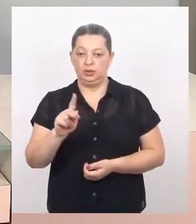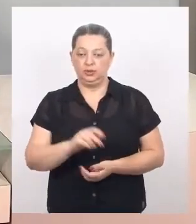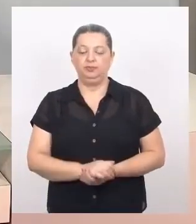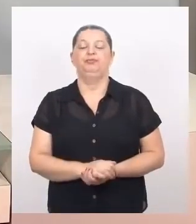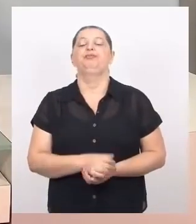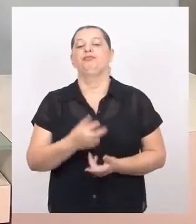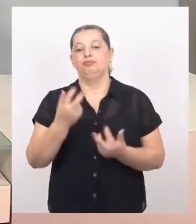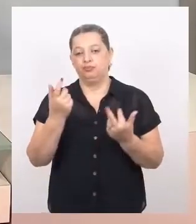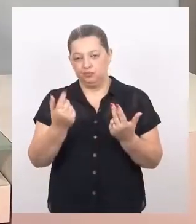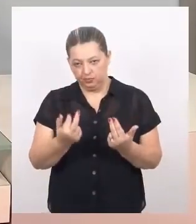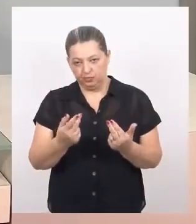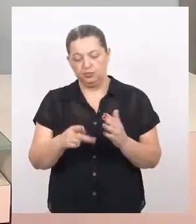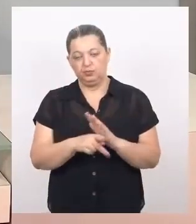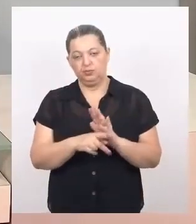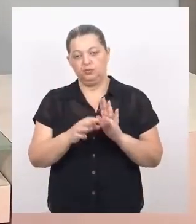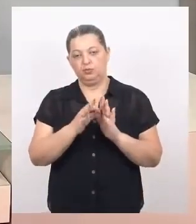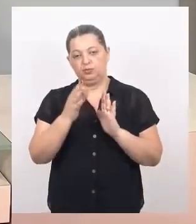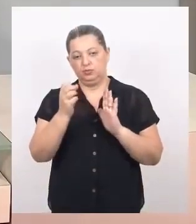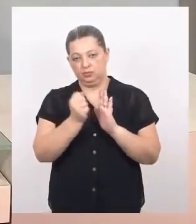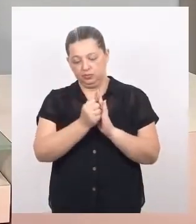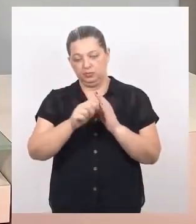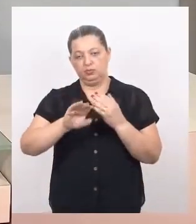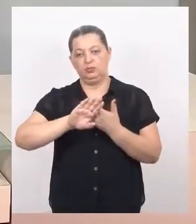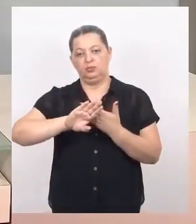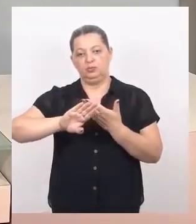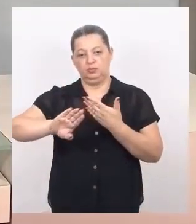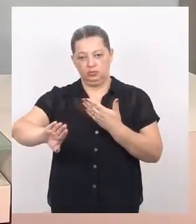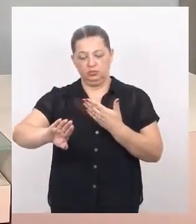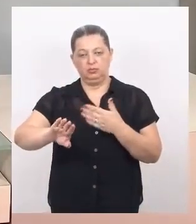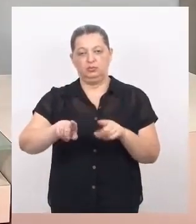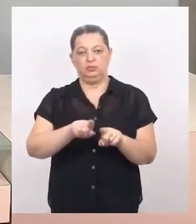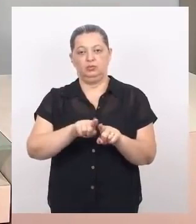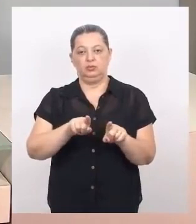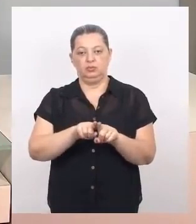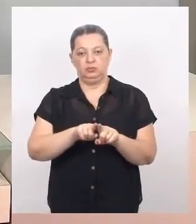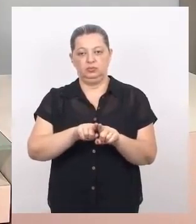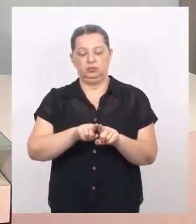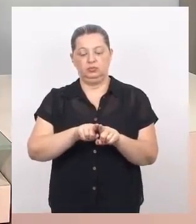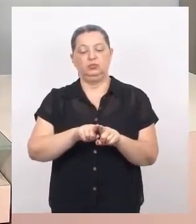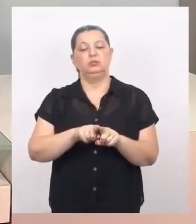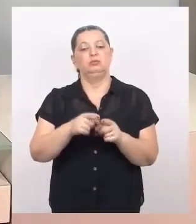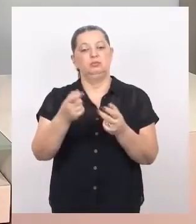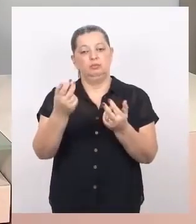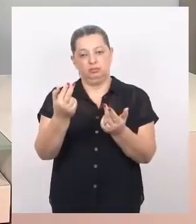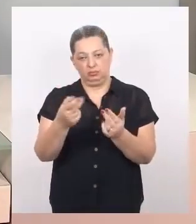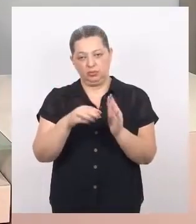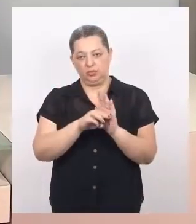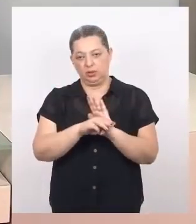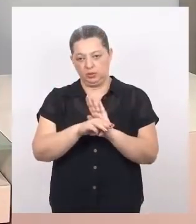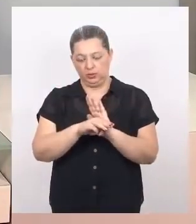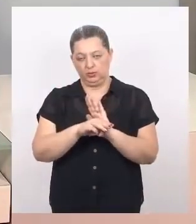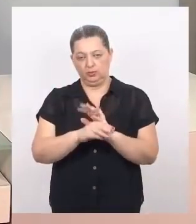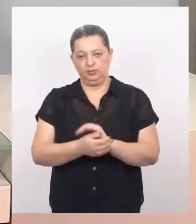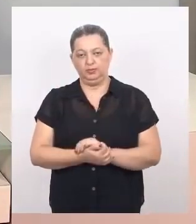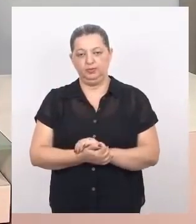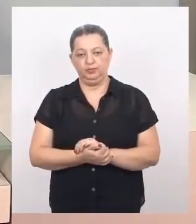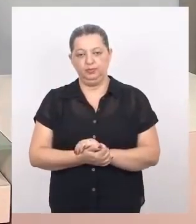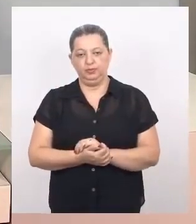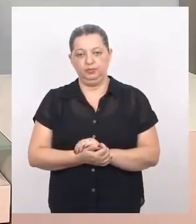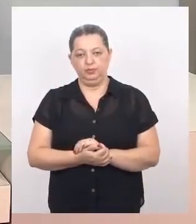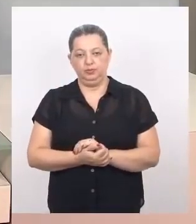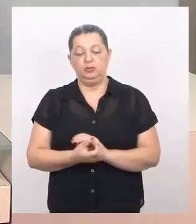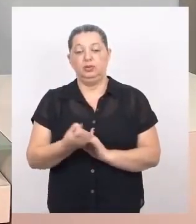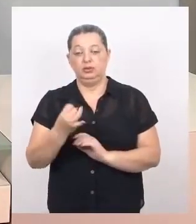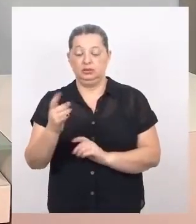Mesma coisa, cadastra o afastamento dele lá nesse mesmo menu, tá? Como ele vai deixar de estar afastado